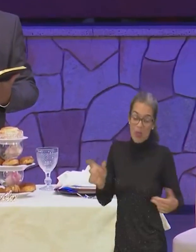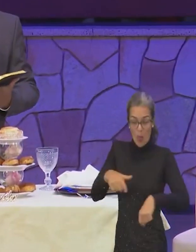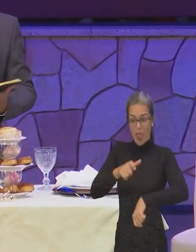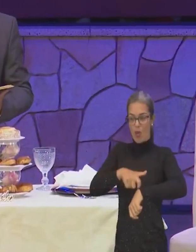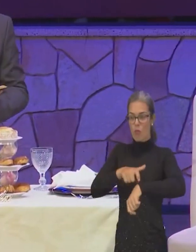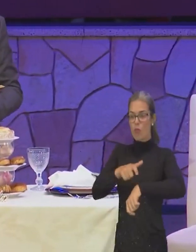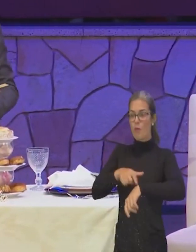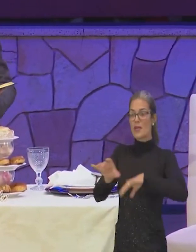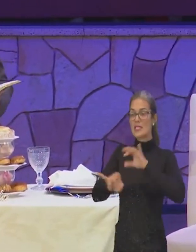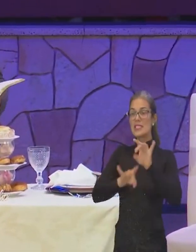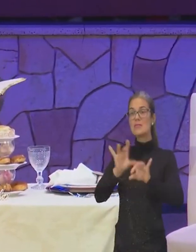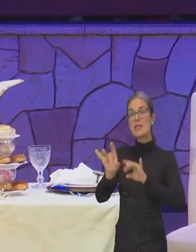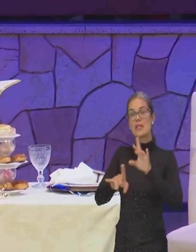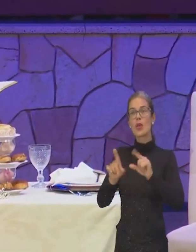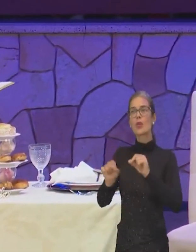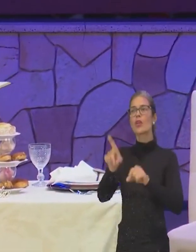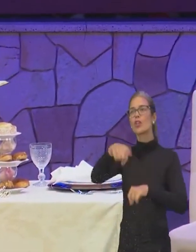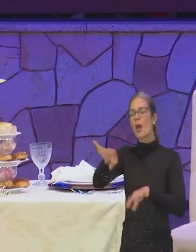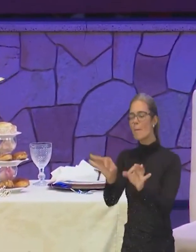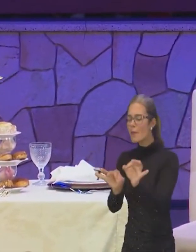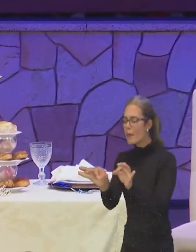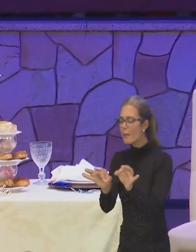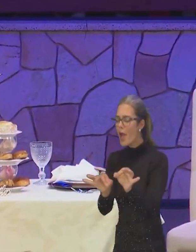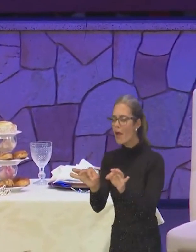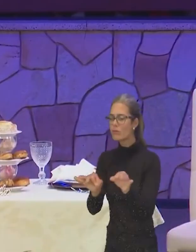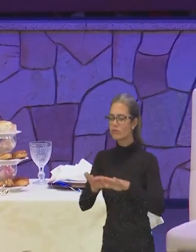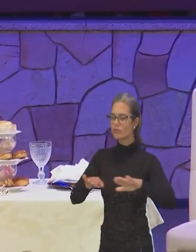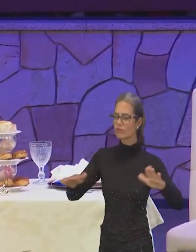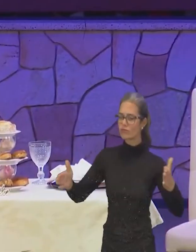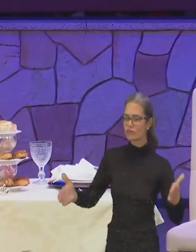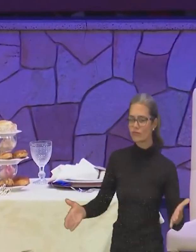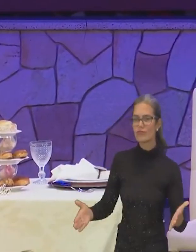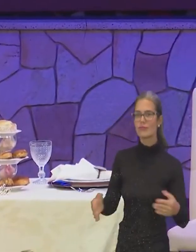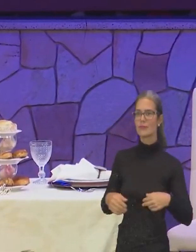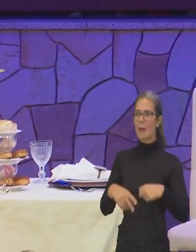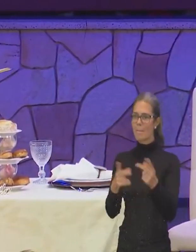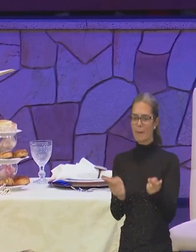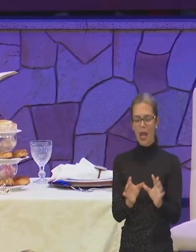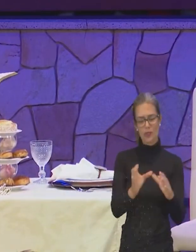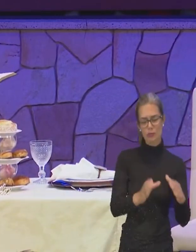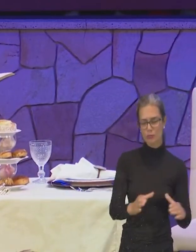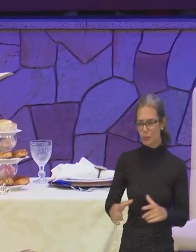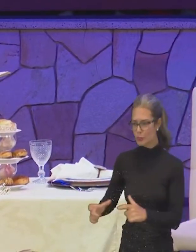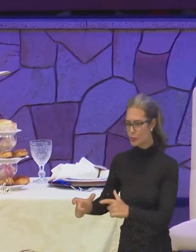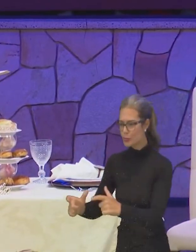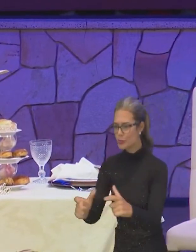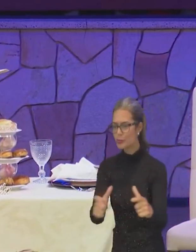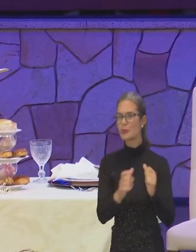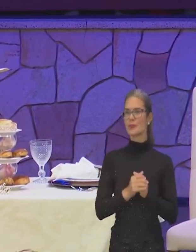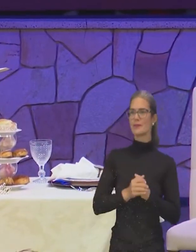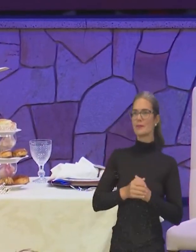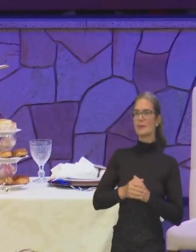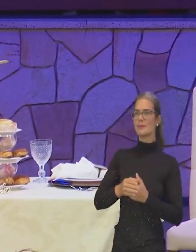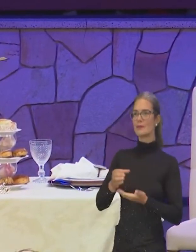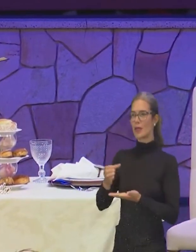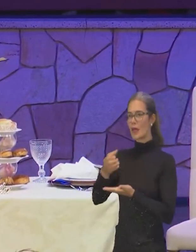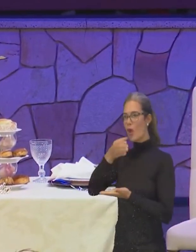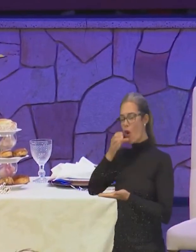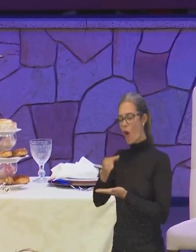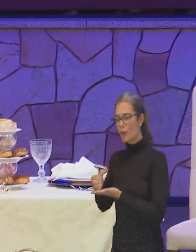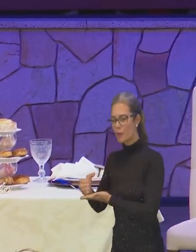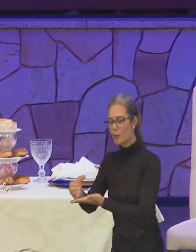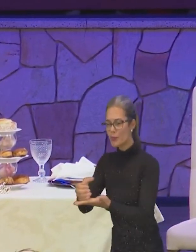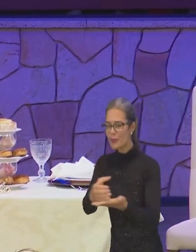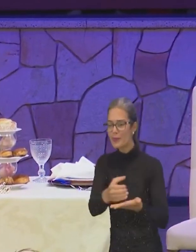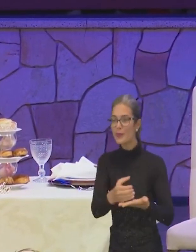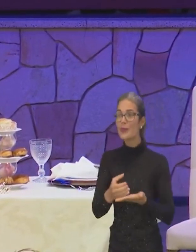intencionalmente preparamos a nossa mesa para transmitir amor aos nossos, é o momento em que